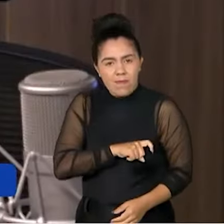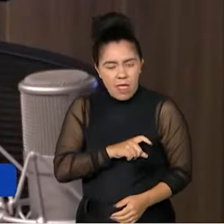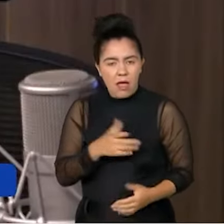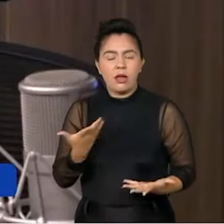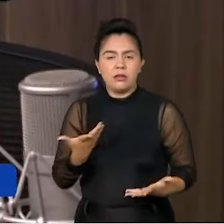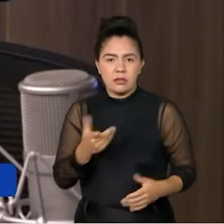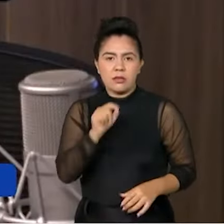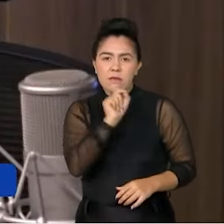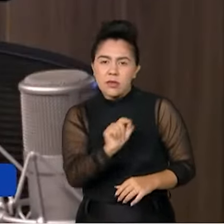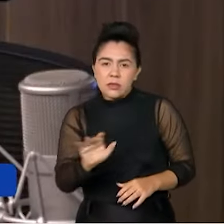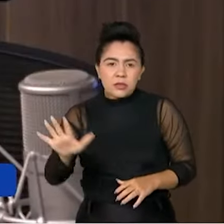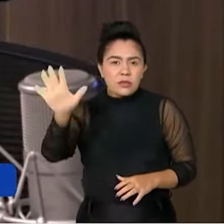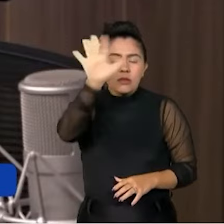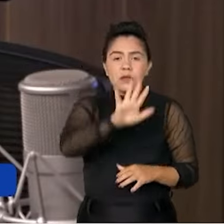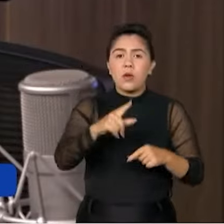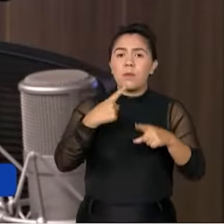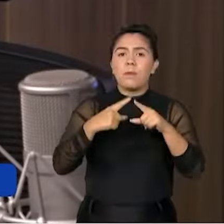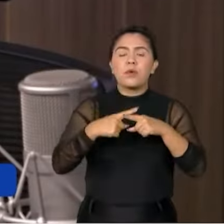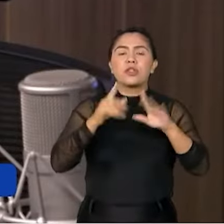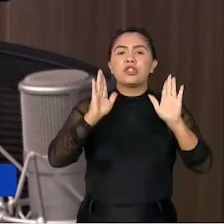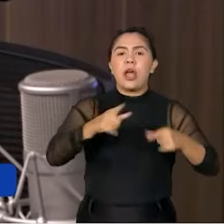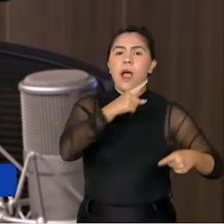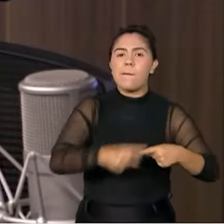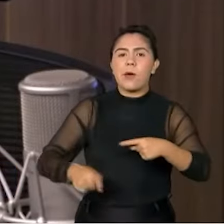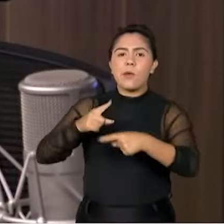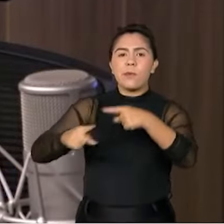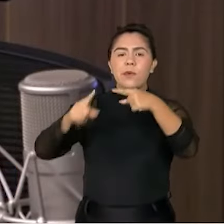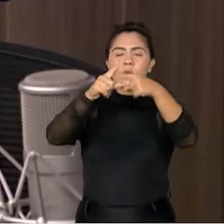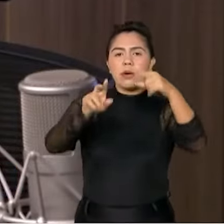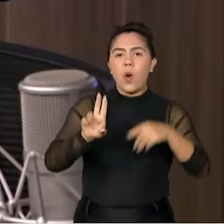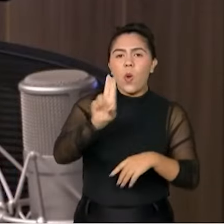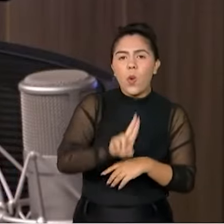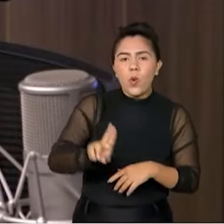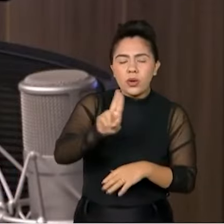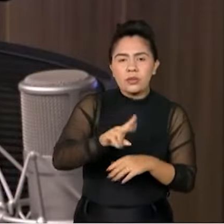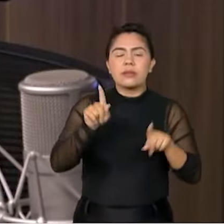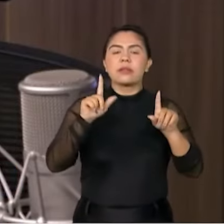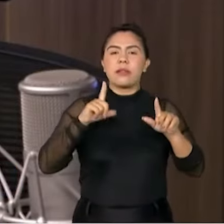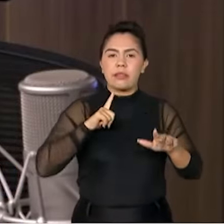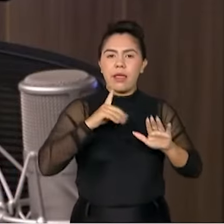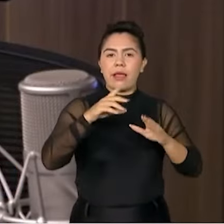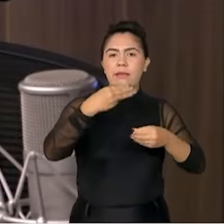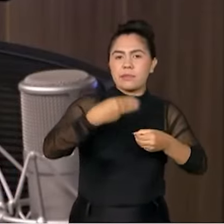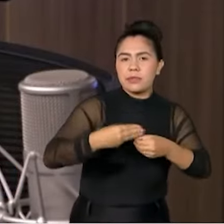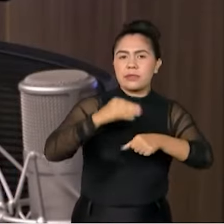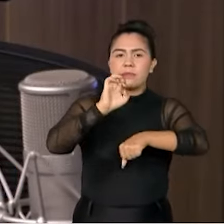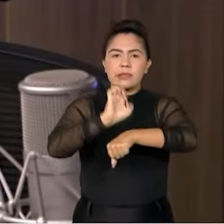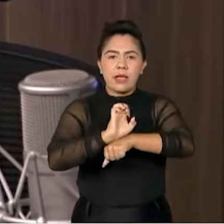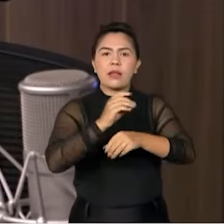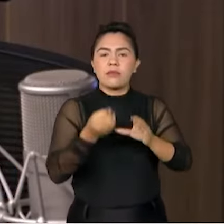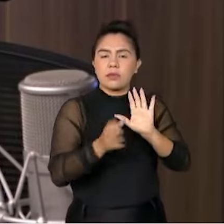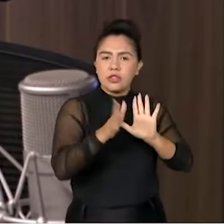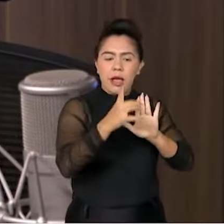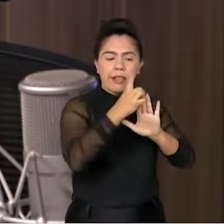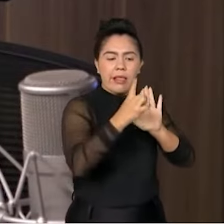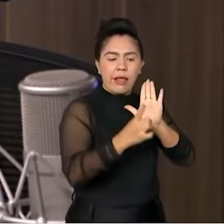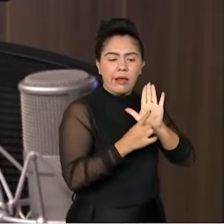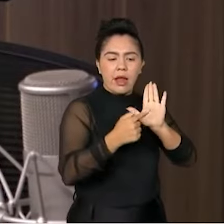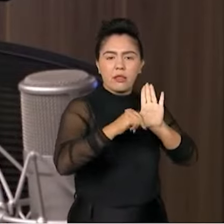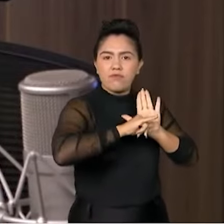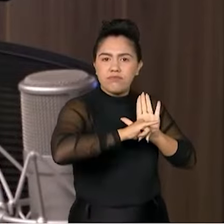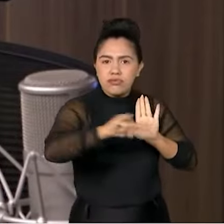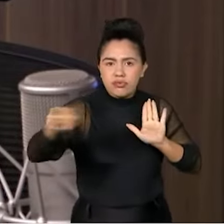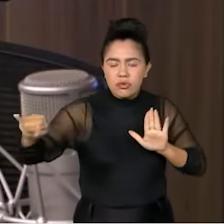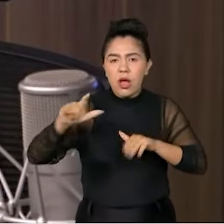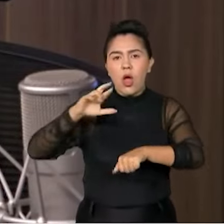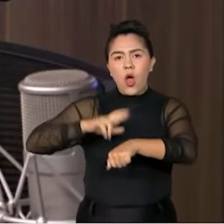território nacional. Os estados, os últimos que fizeram o decreto de proibição do fogo foi o estado de Rondônia e o estado